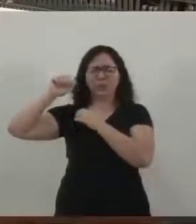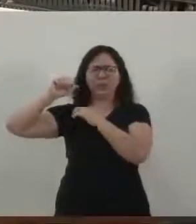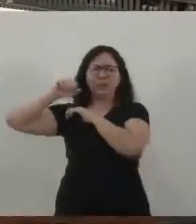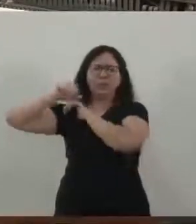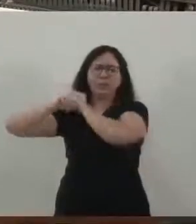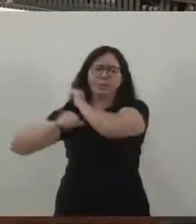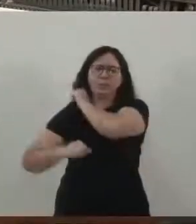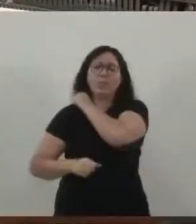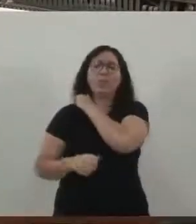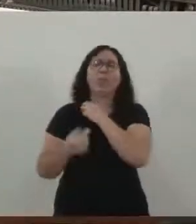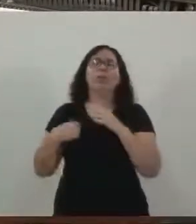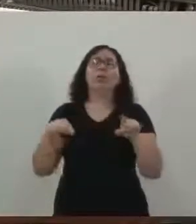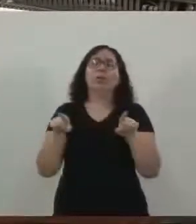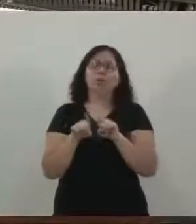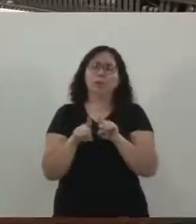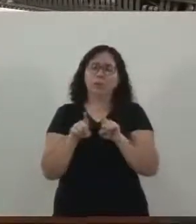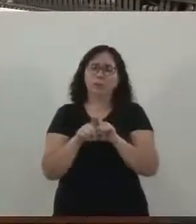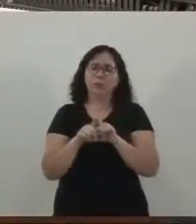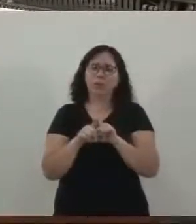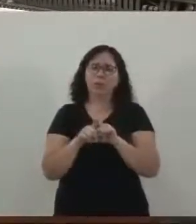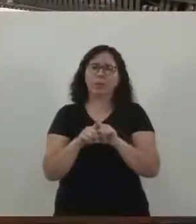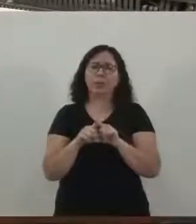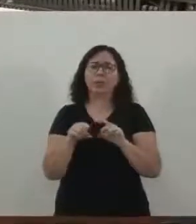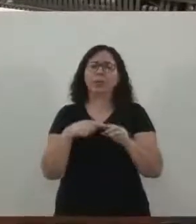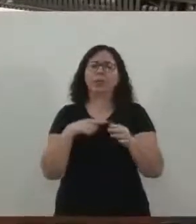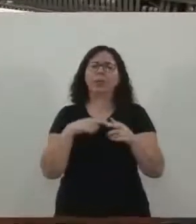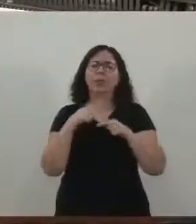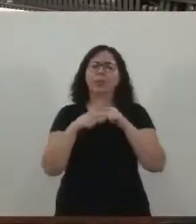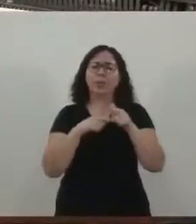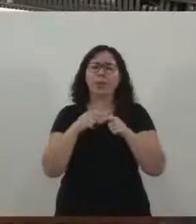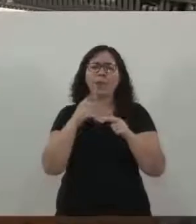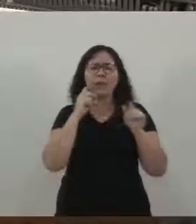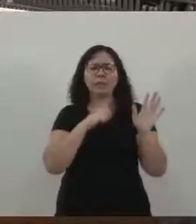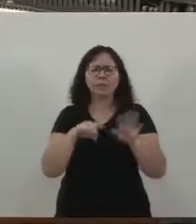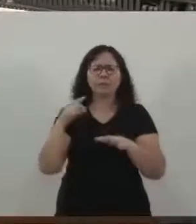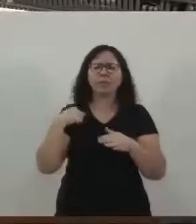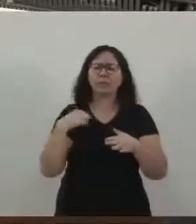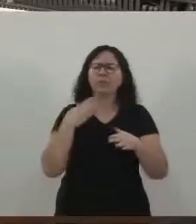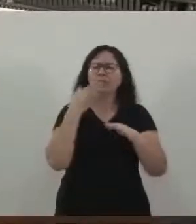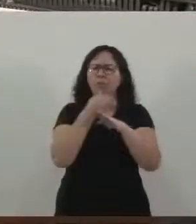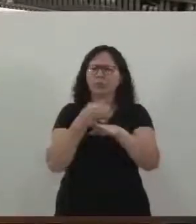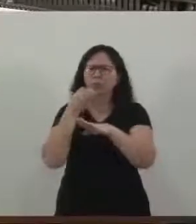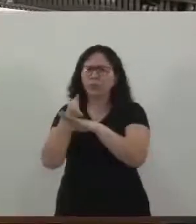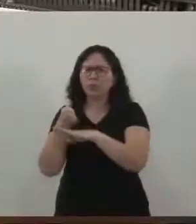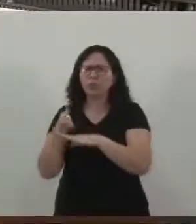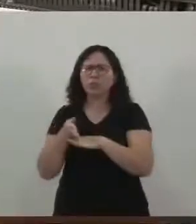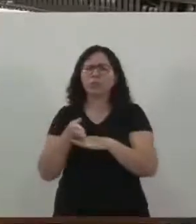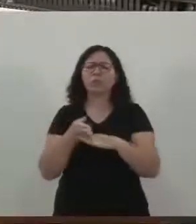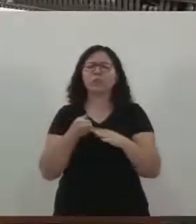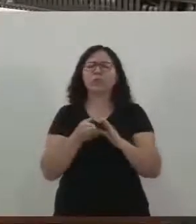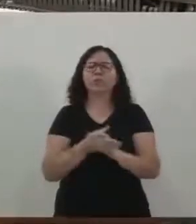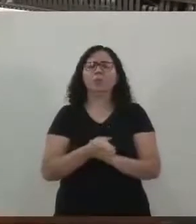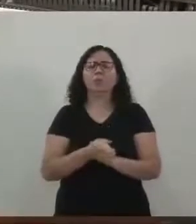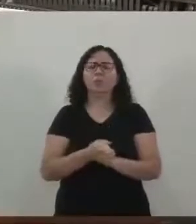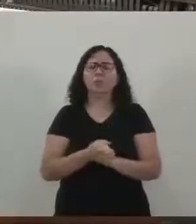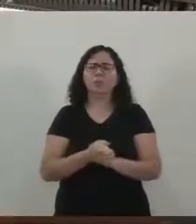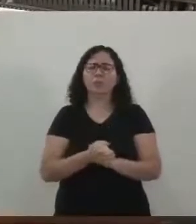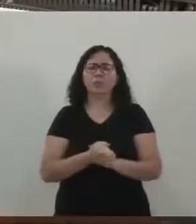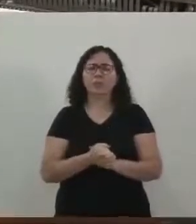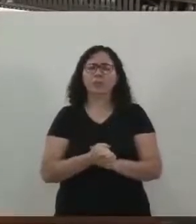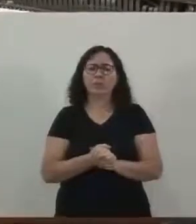enfim, quero também trazer aqui alguns trabalhos que essa semana corri atrás, fui procurar, fiz até indicações.